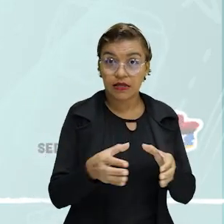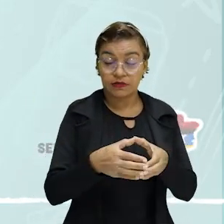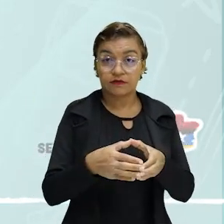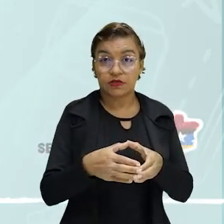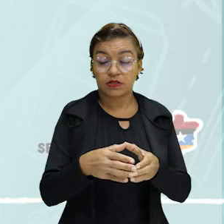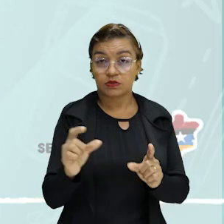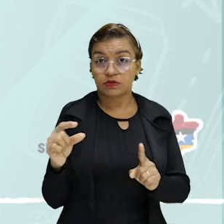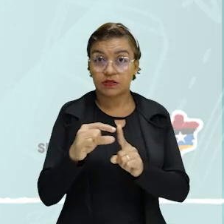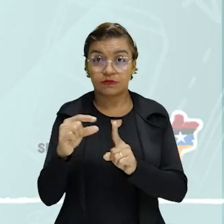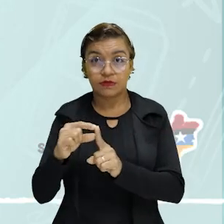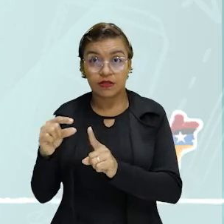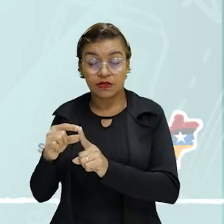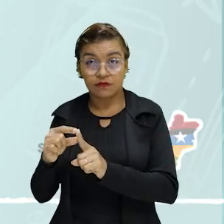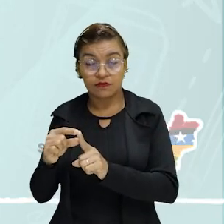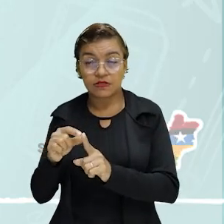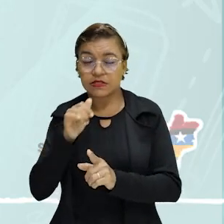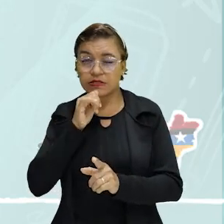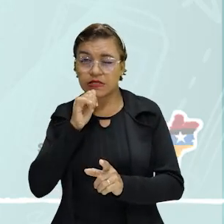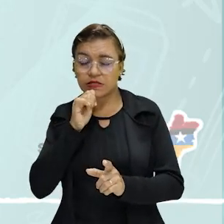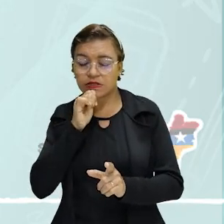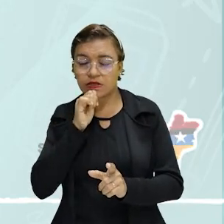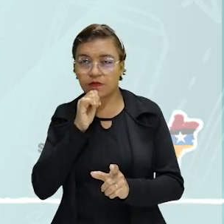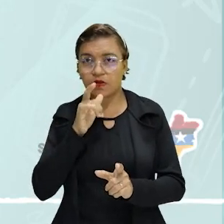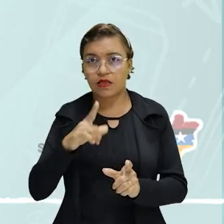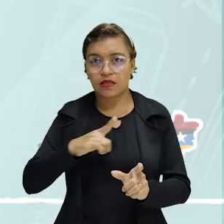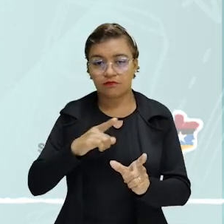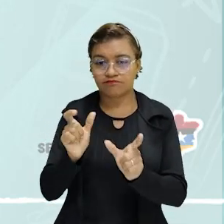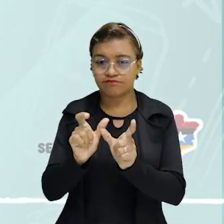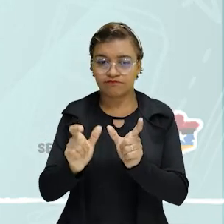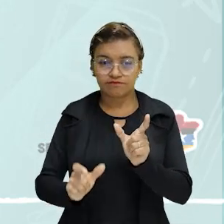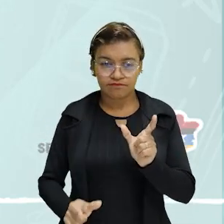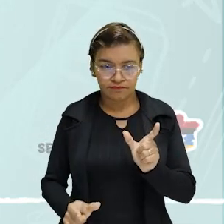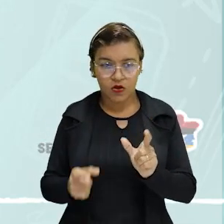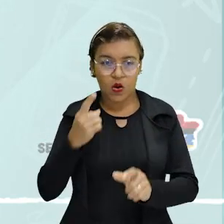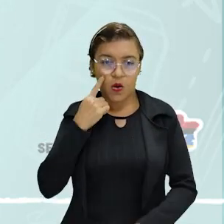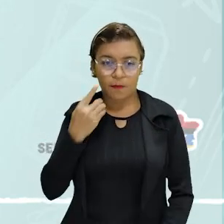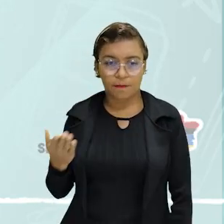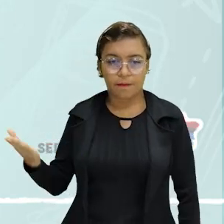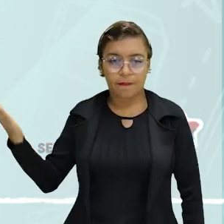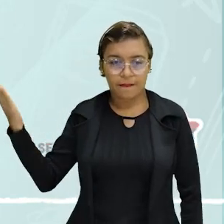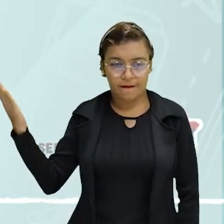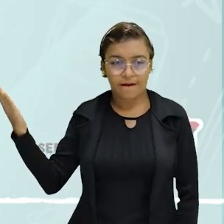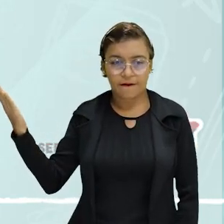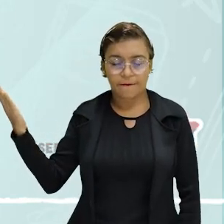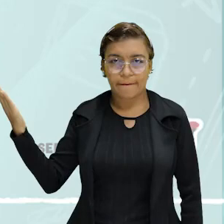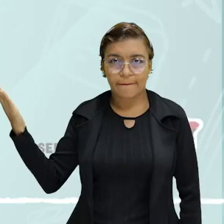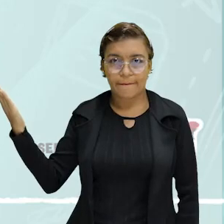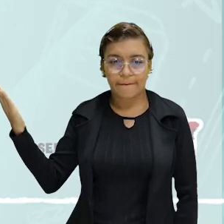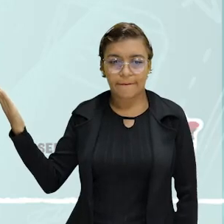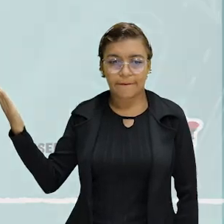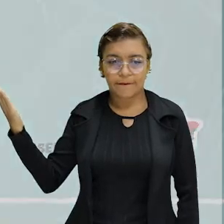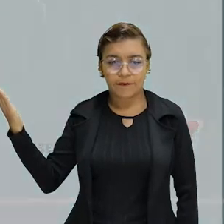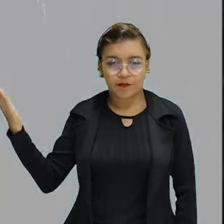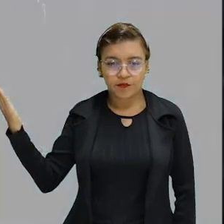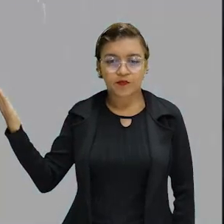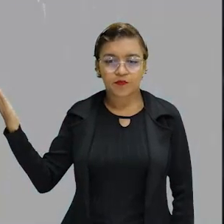pelas desinências. Escavar, verbo no infinitivo. Escavou, verbo na terceira pessoa do singular, do